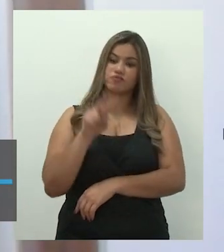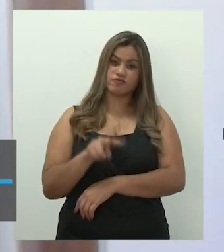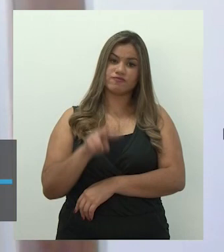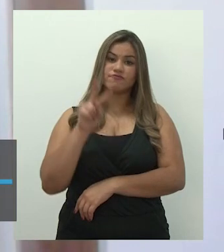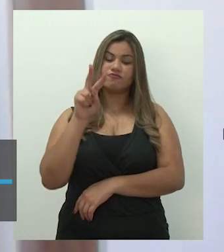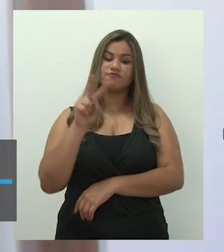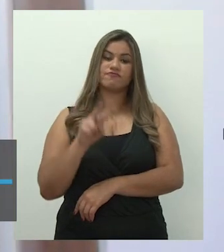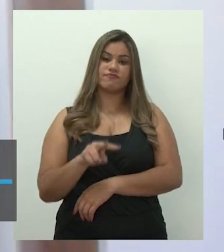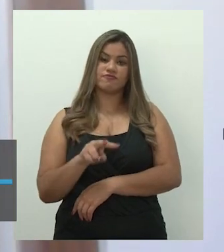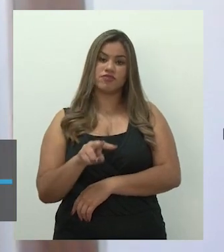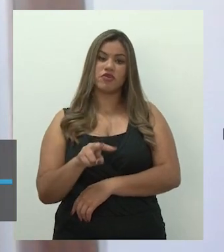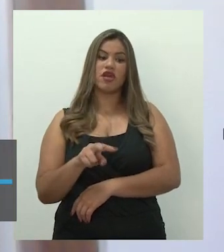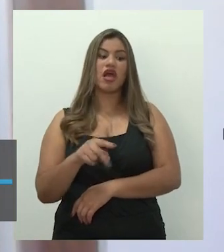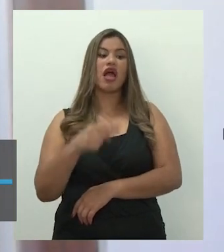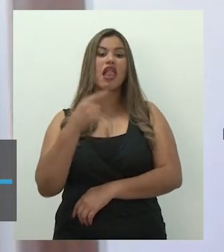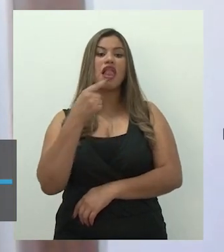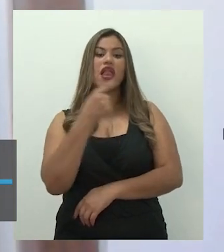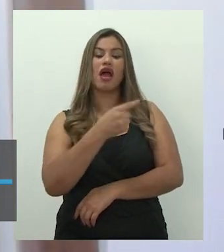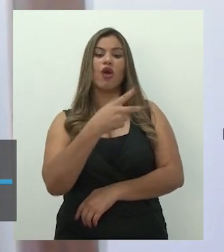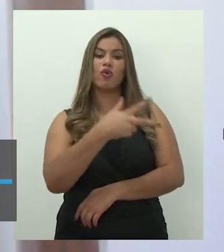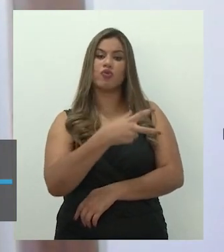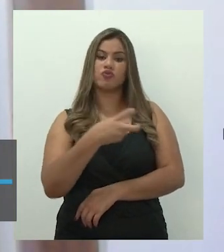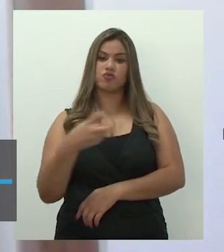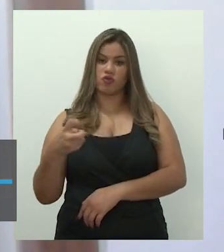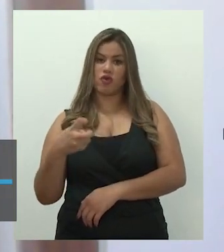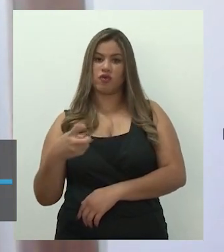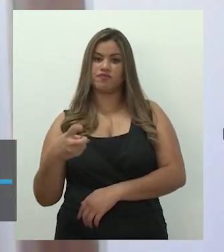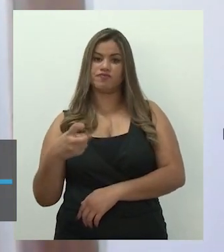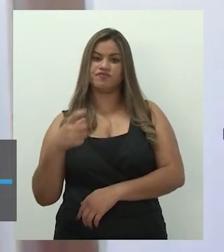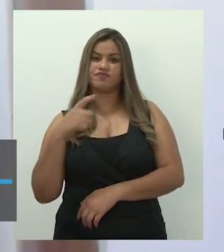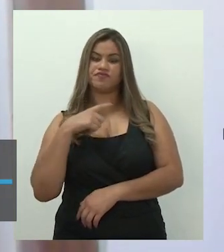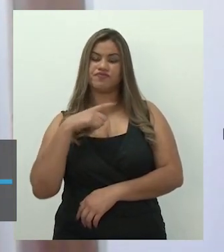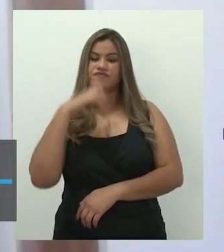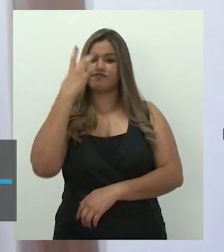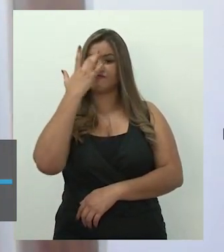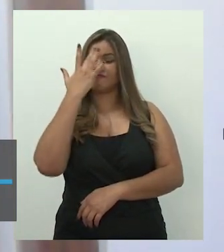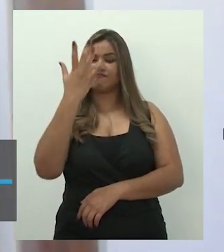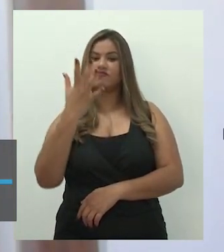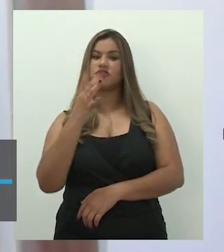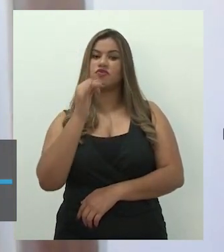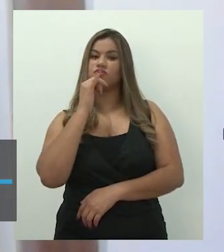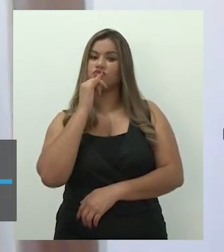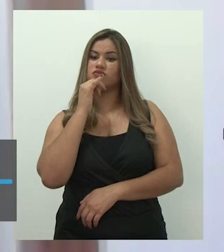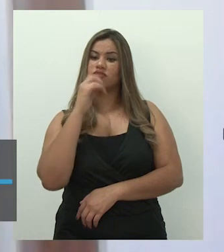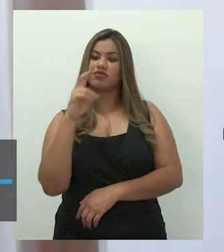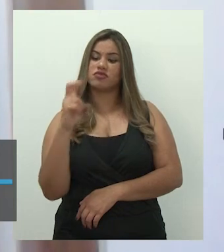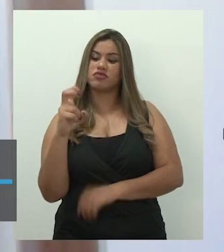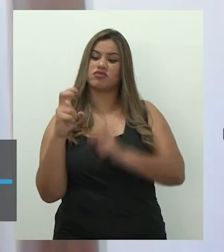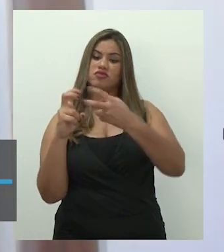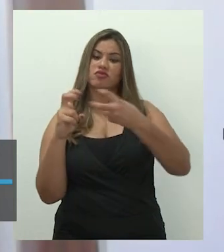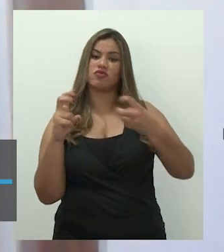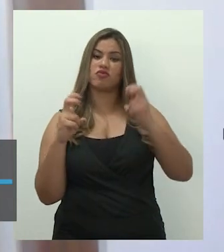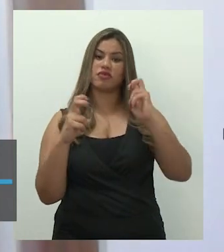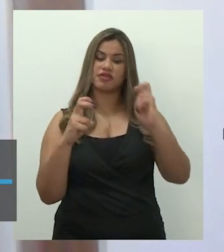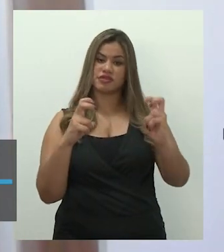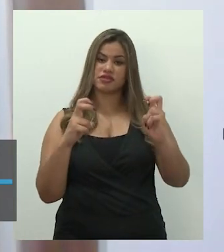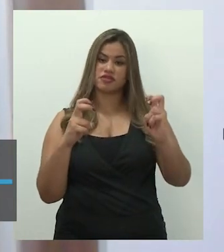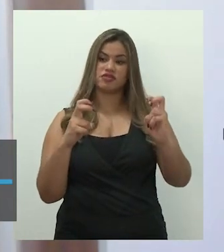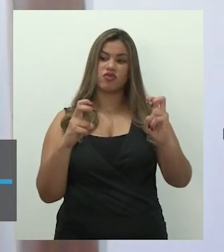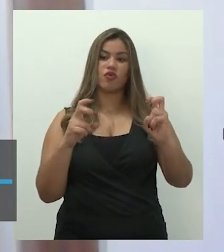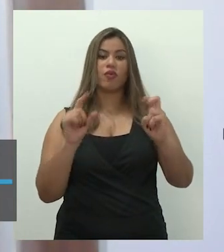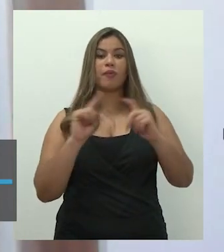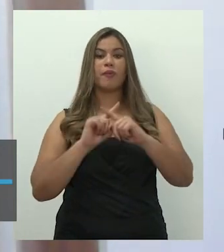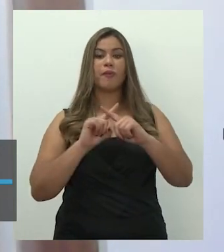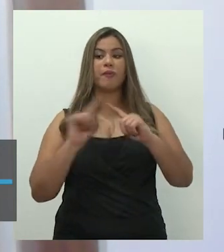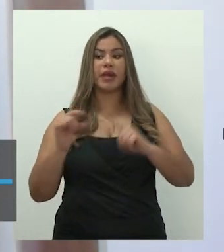trabalhando com ele o sinal de igual, e é fácil para ele perceber que 5 é igual a 5, mas é interessante